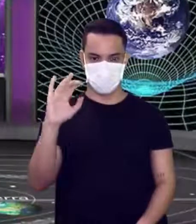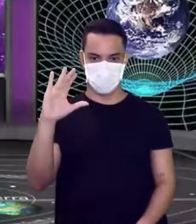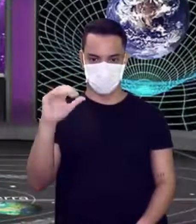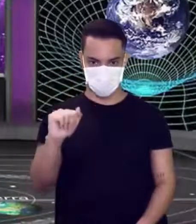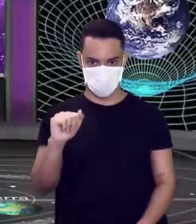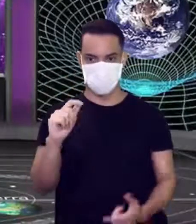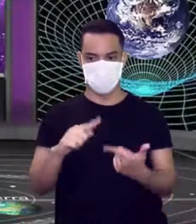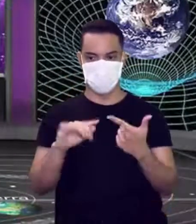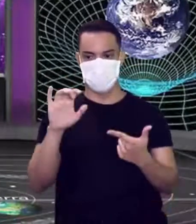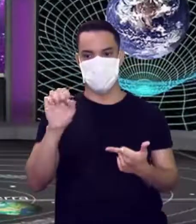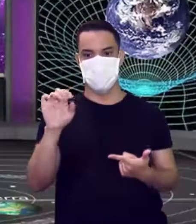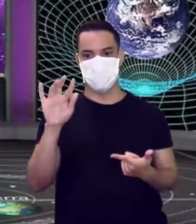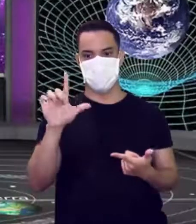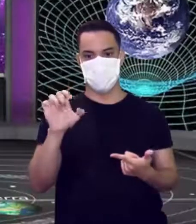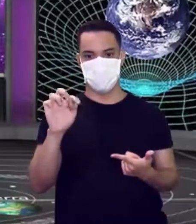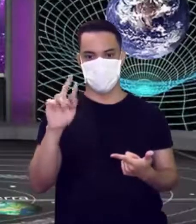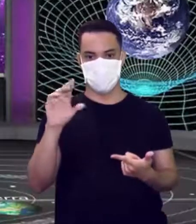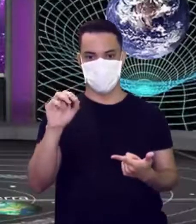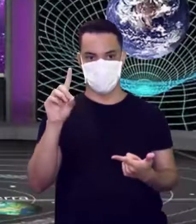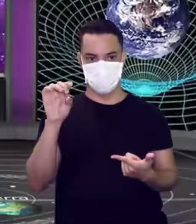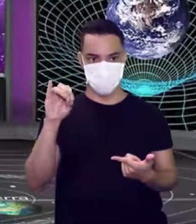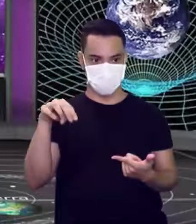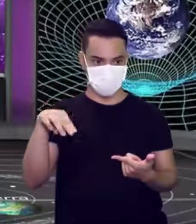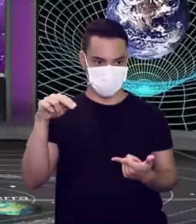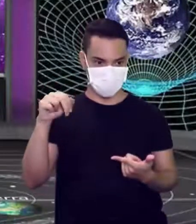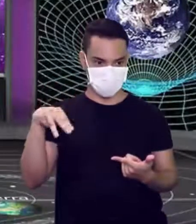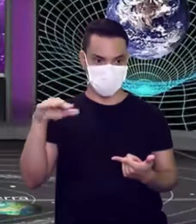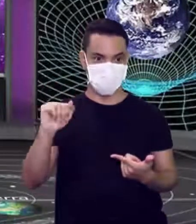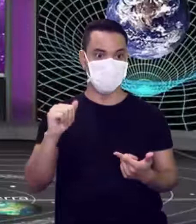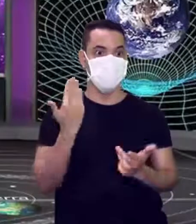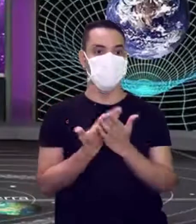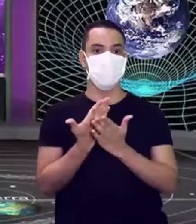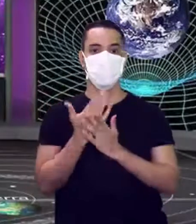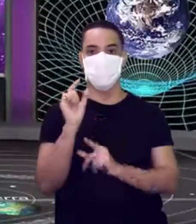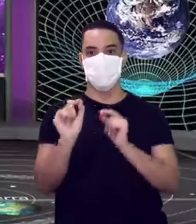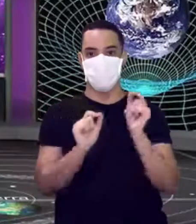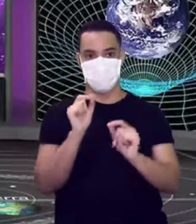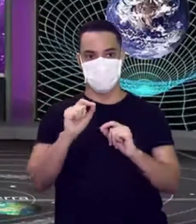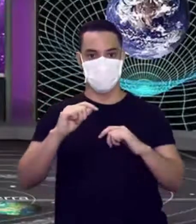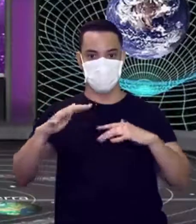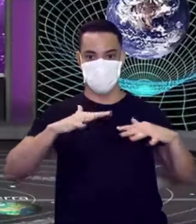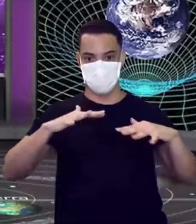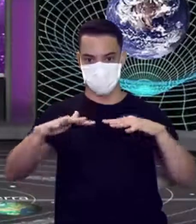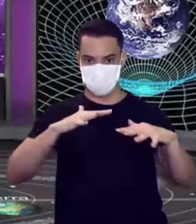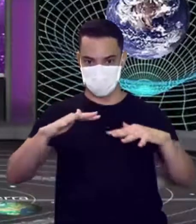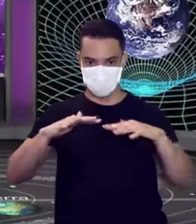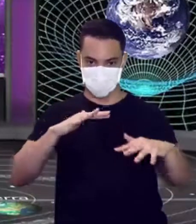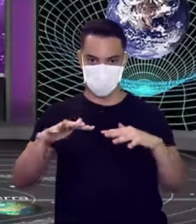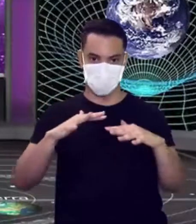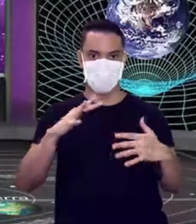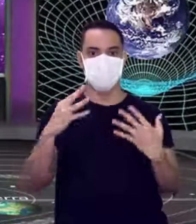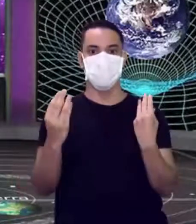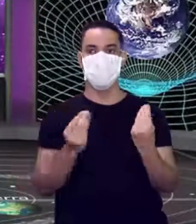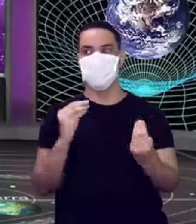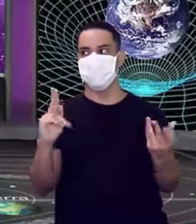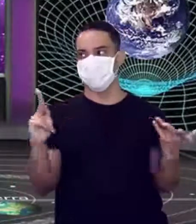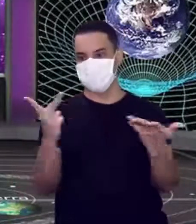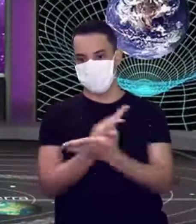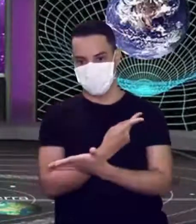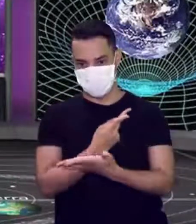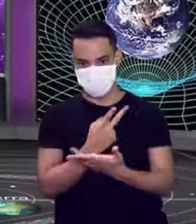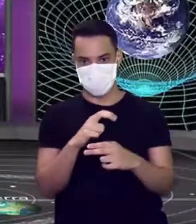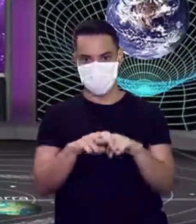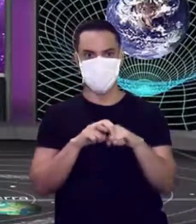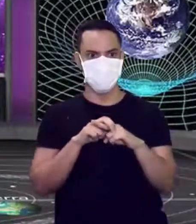certo? Lá na eletrostática, o que nós vamos estudar? Movimento das cargas em repouso. Ficou